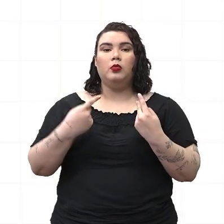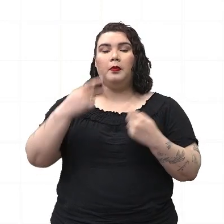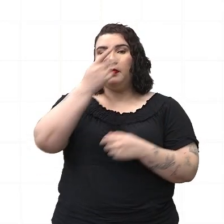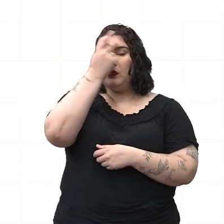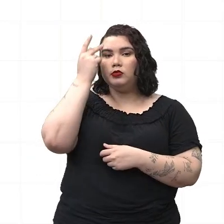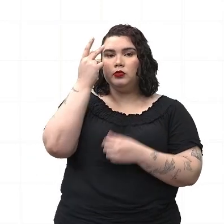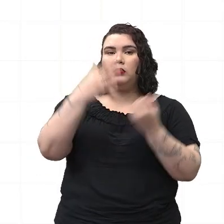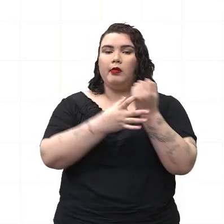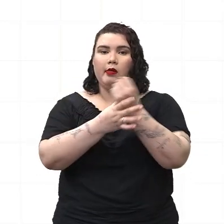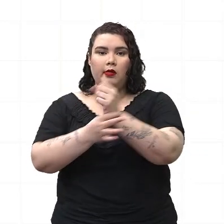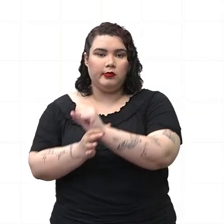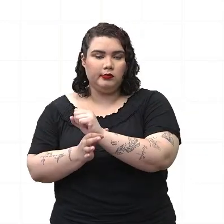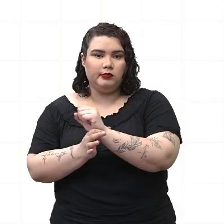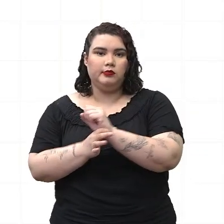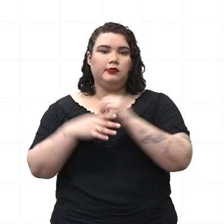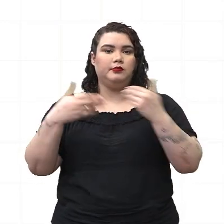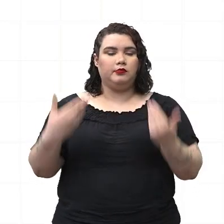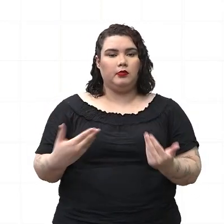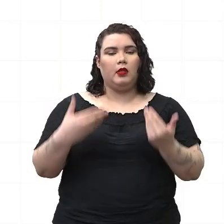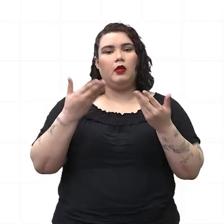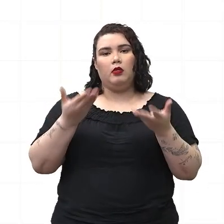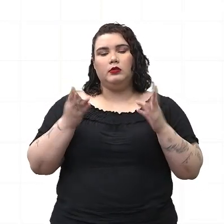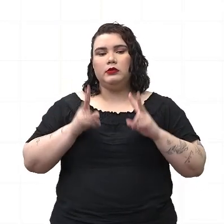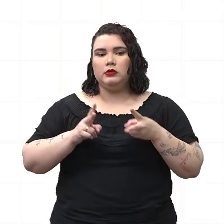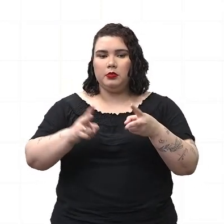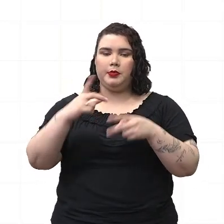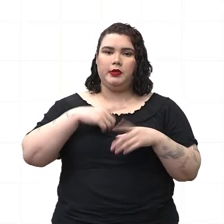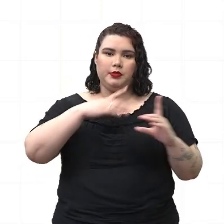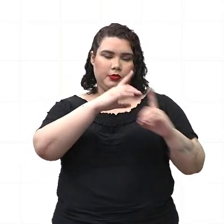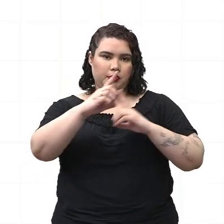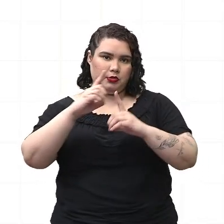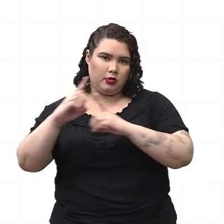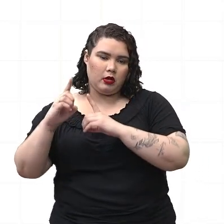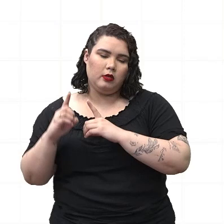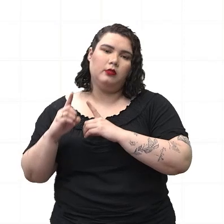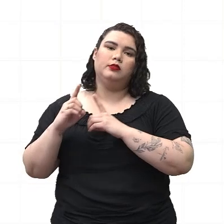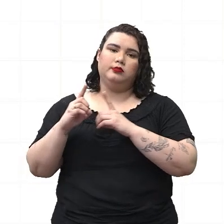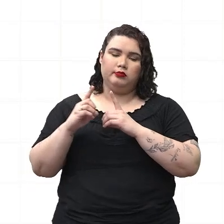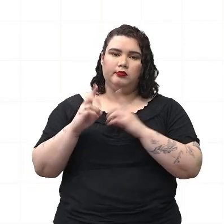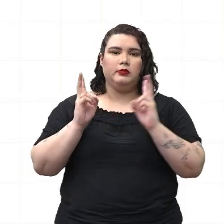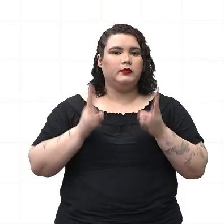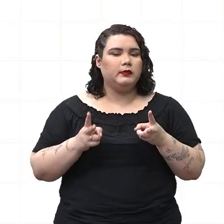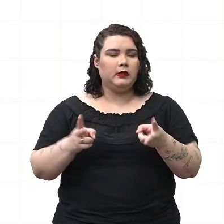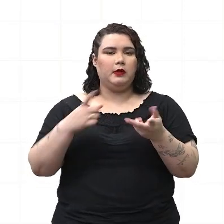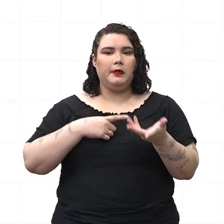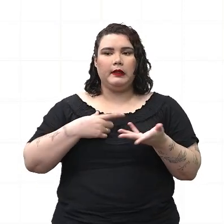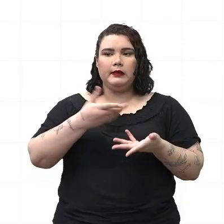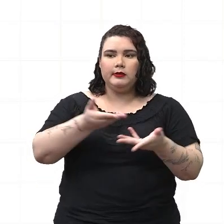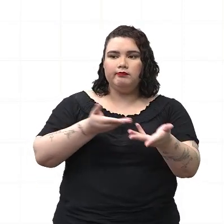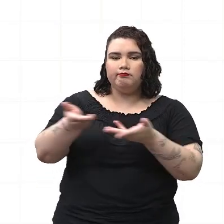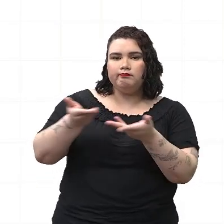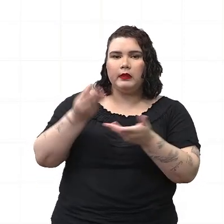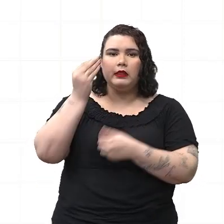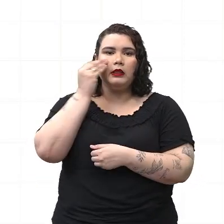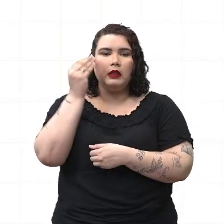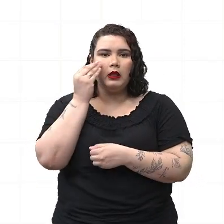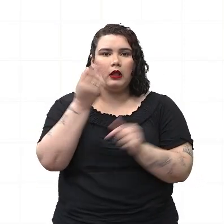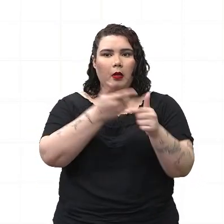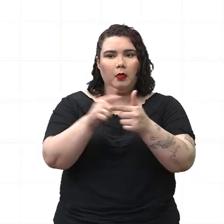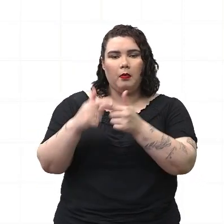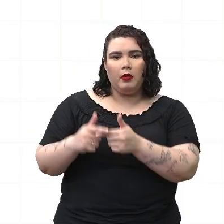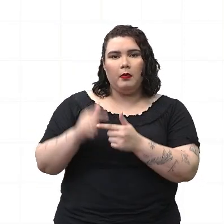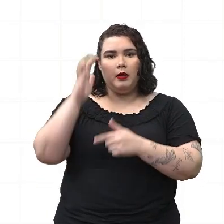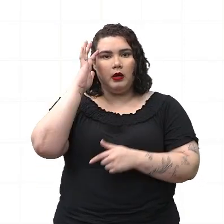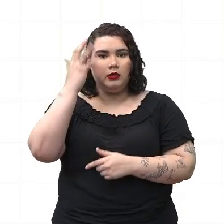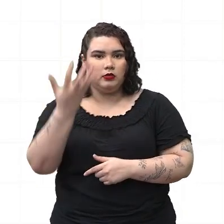e econômico dos países, sempre com diálogo, sempre com moderação, sempre com mediação, né? E não